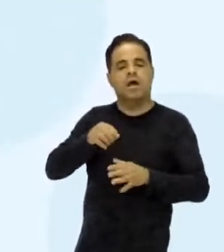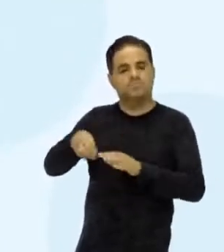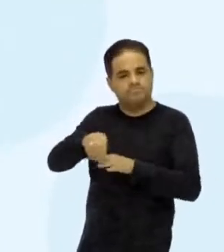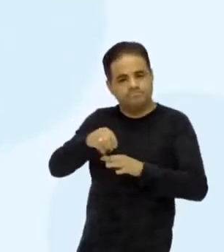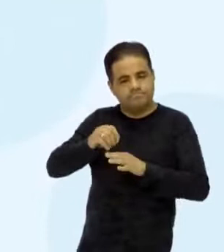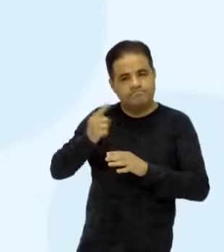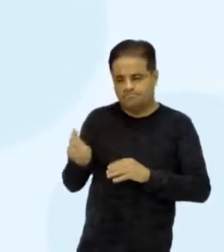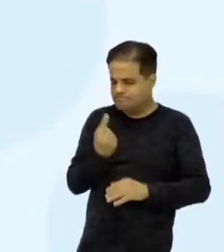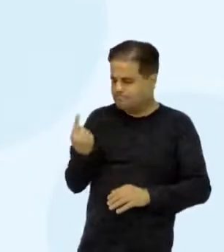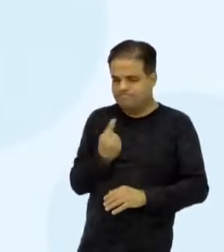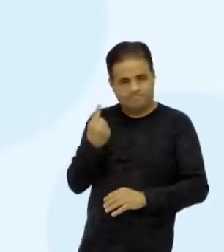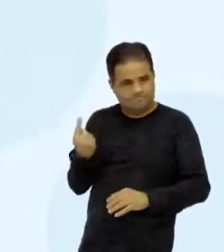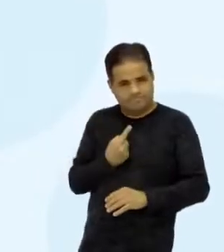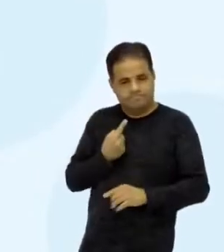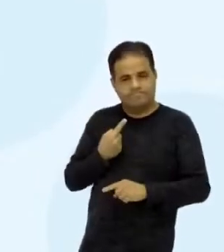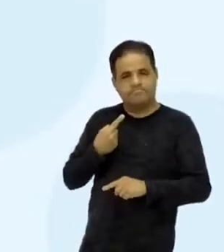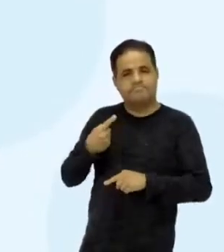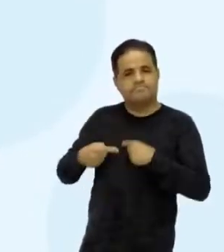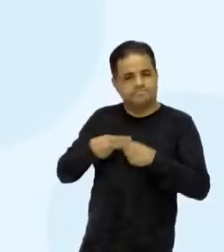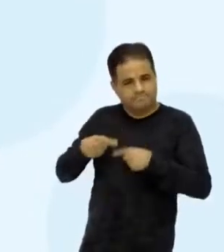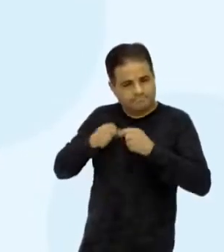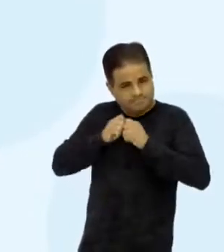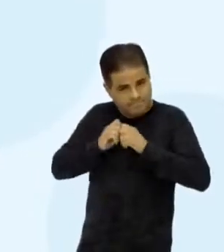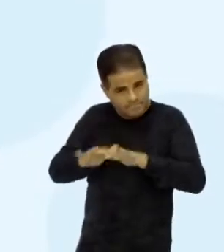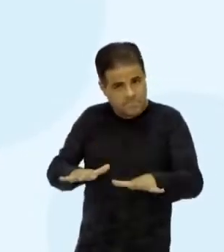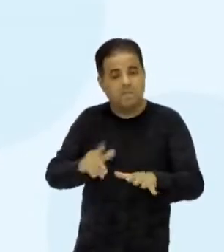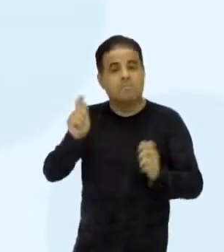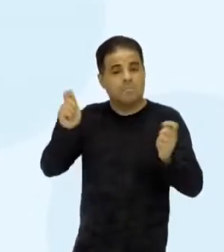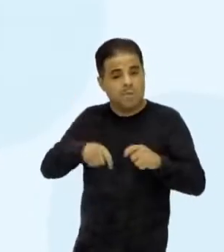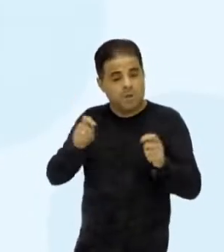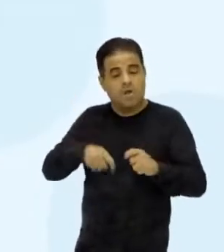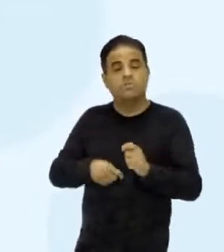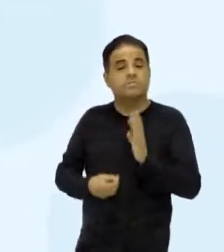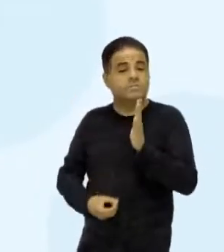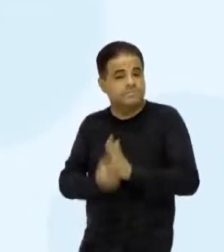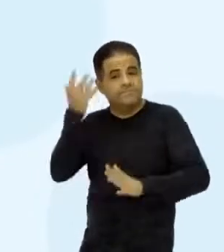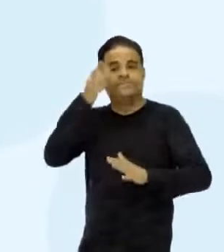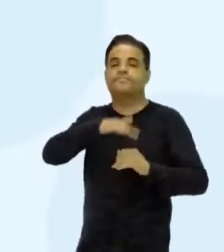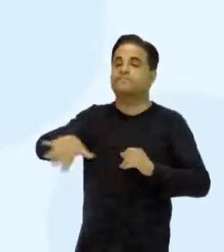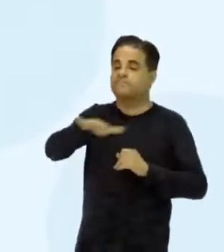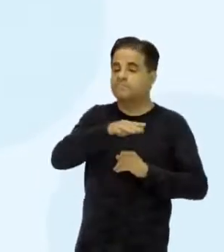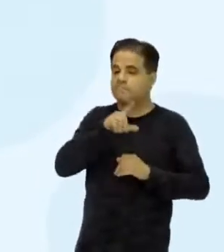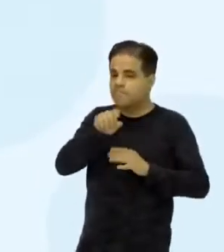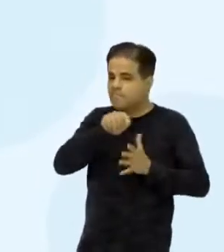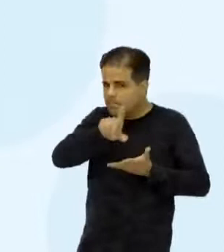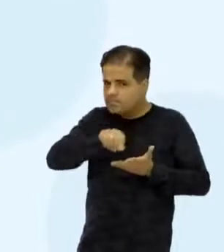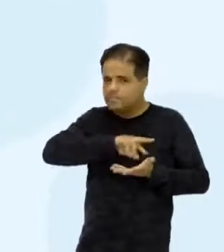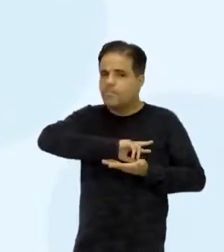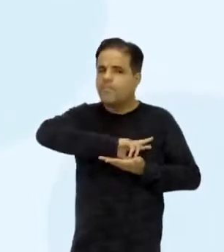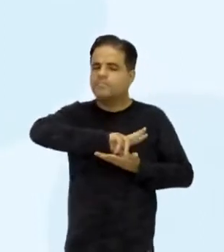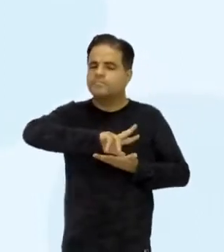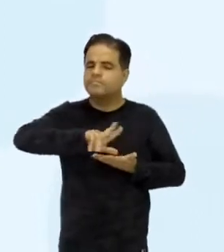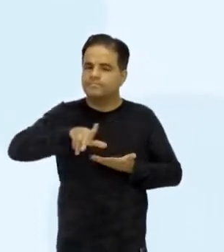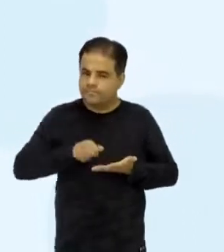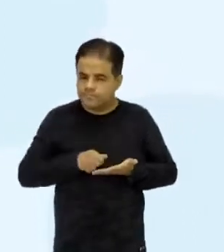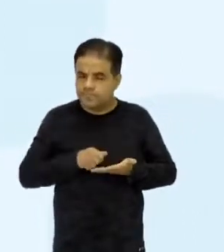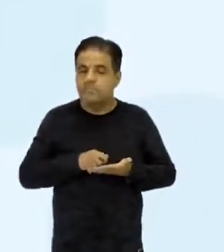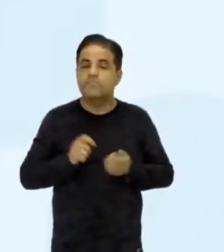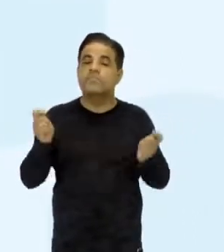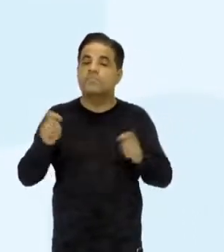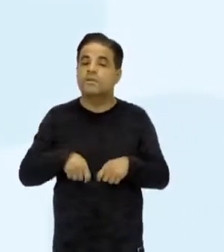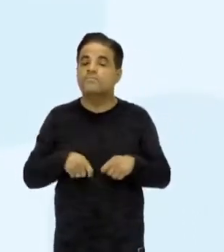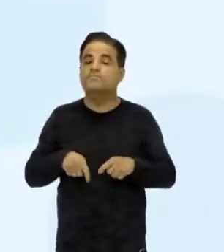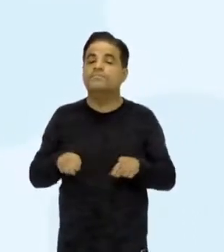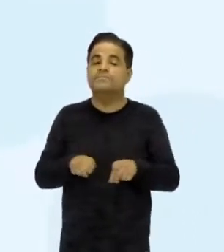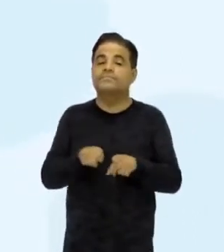que estão isolados reprodutivamente, eles podem originar também espécies diferentes. Pode ser